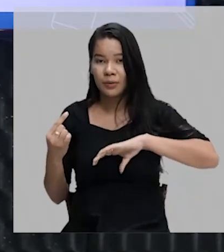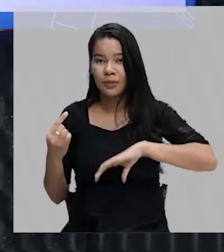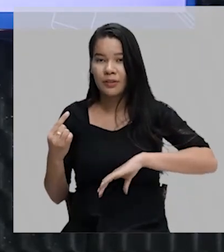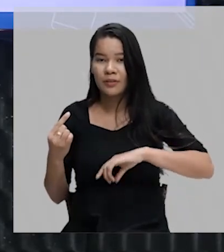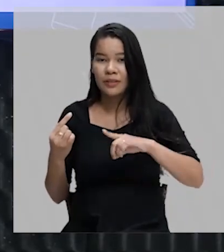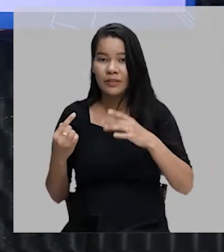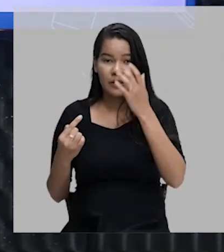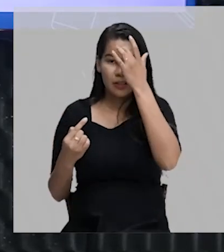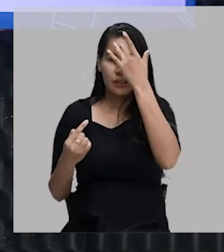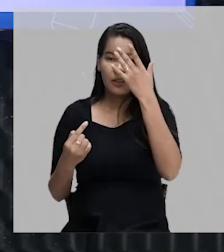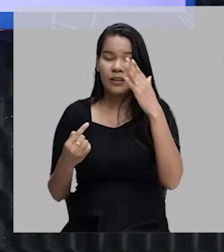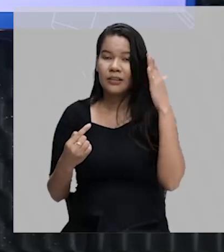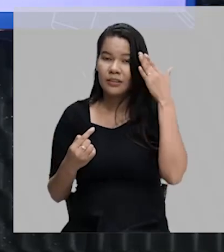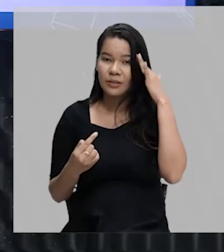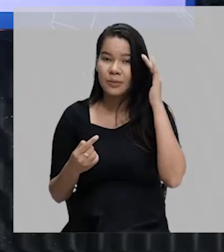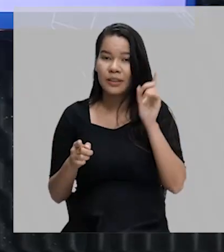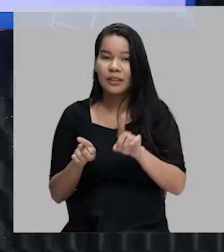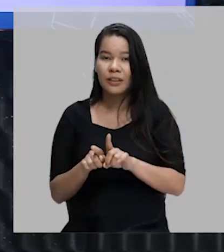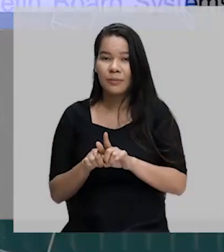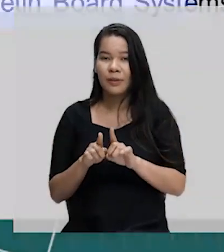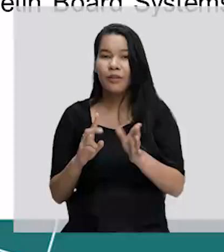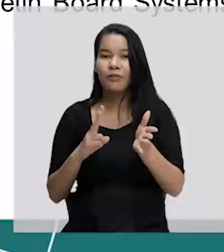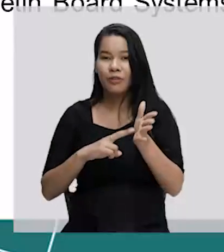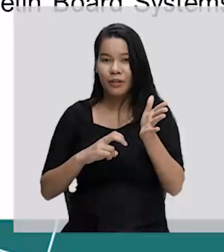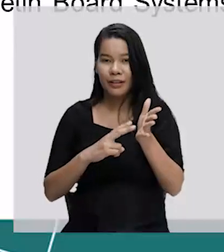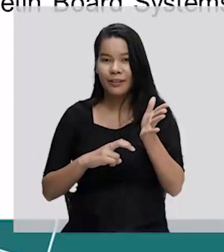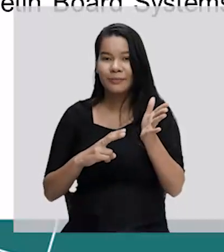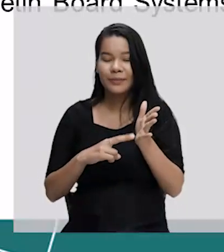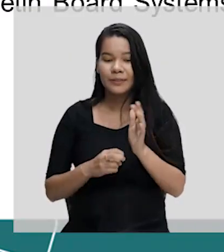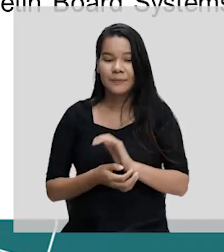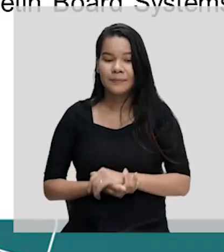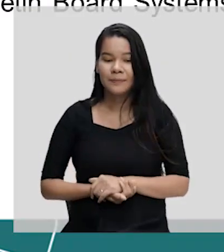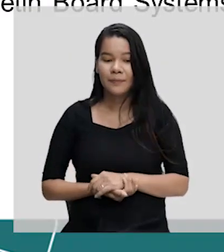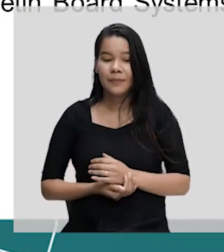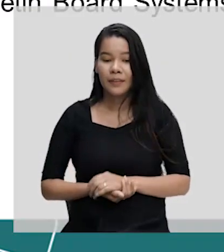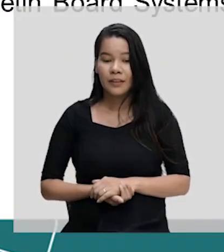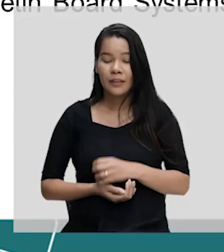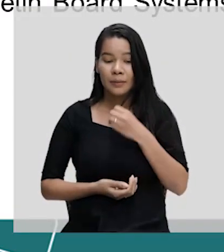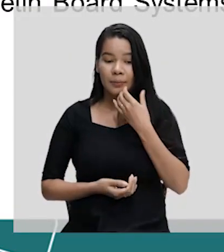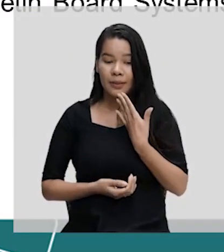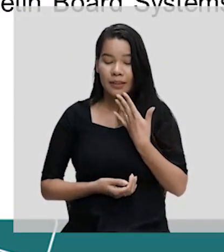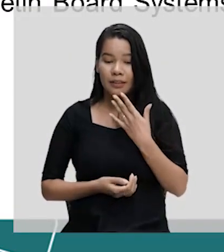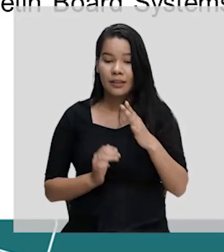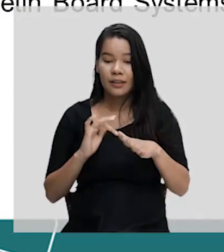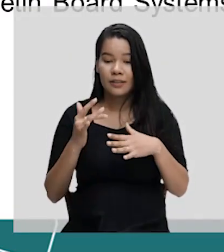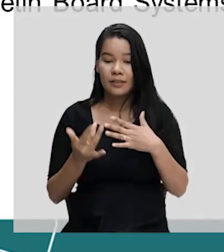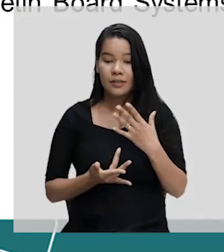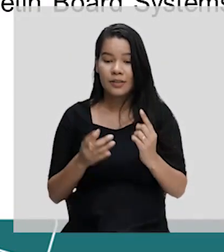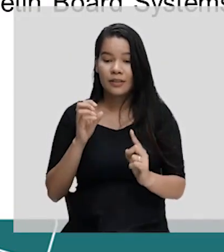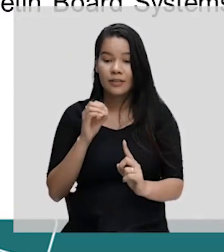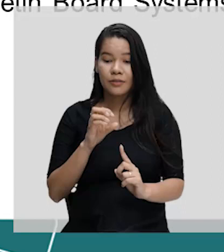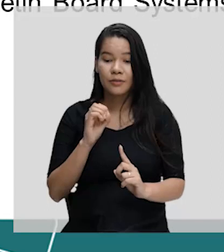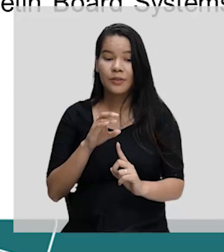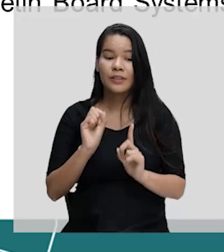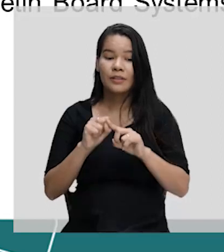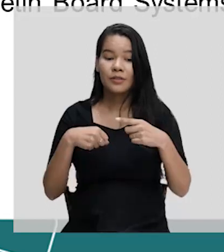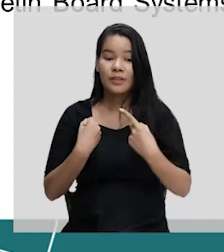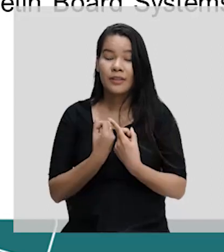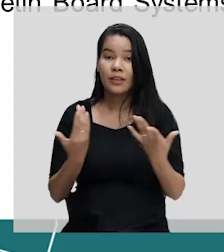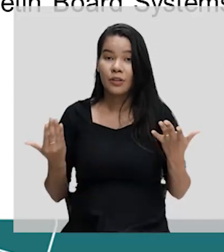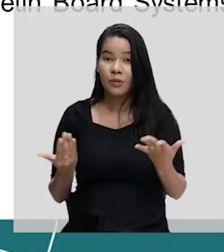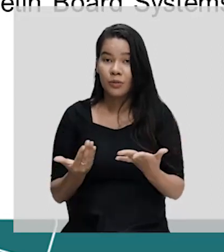compreensão de vocês e o vocabulário. Vamos lá, vem comigo? Muito bem. Las redes sociales, sua influência em la sociedade